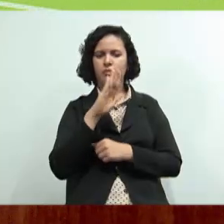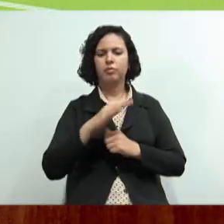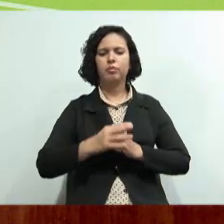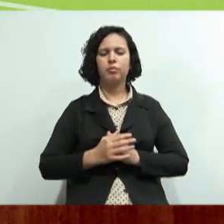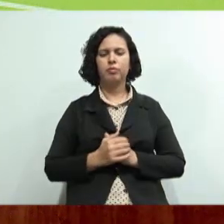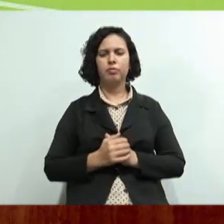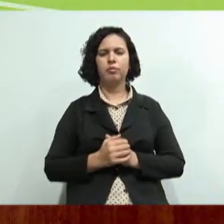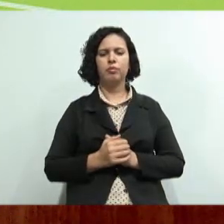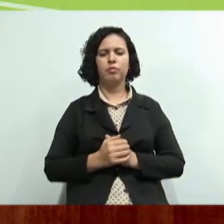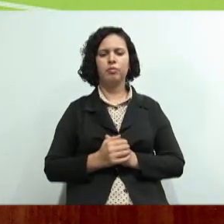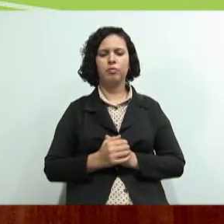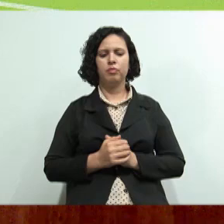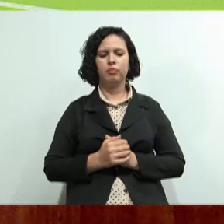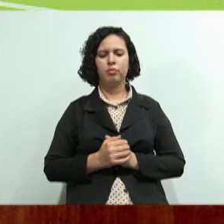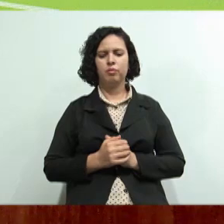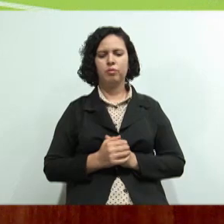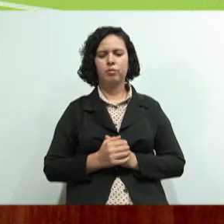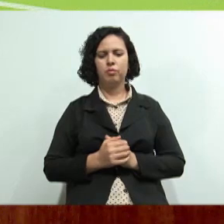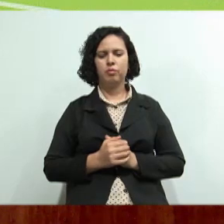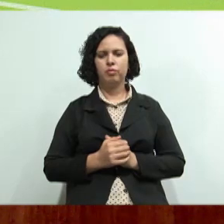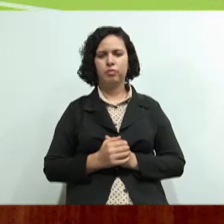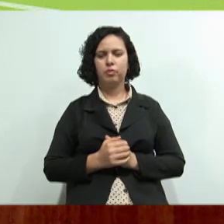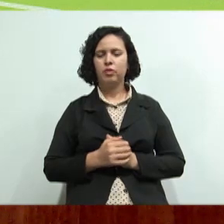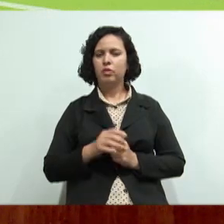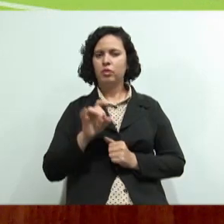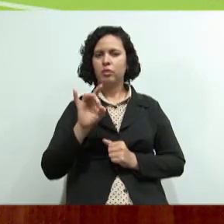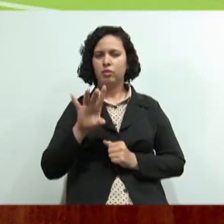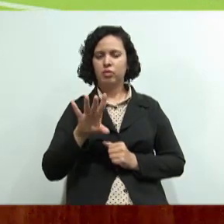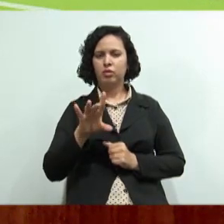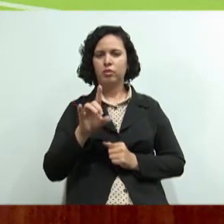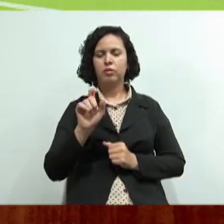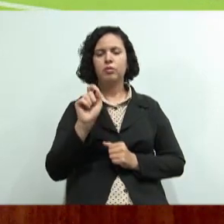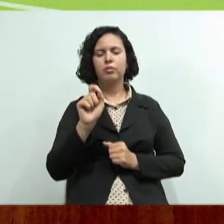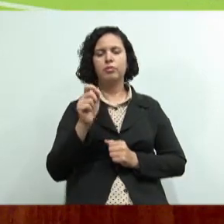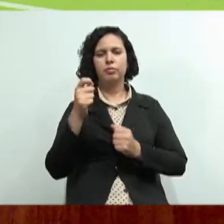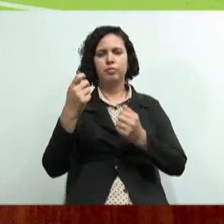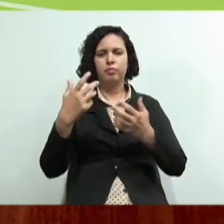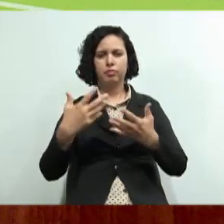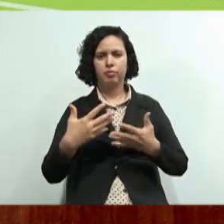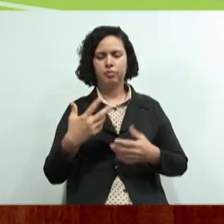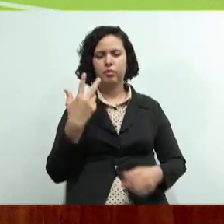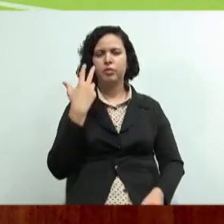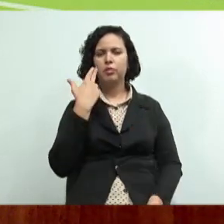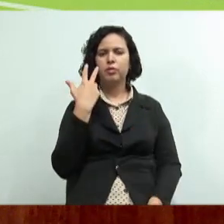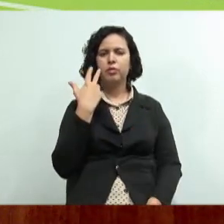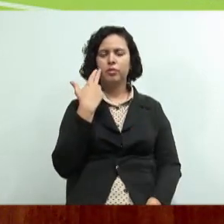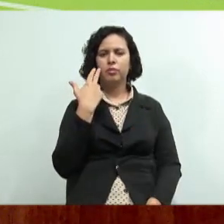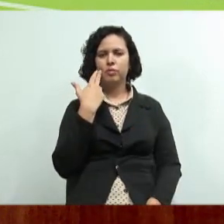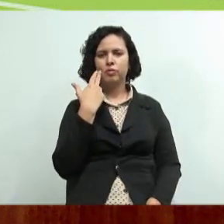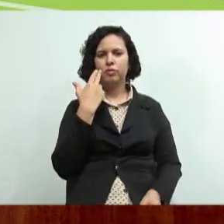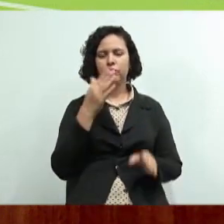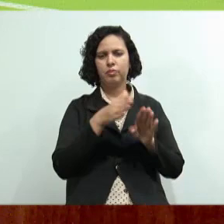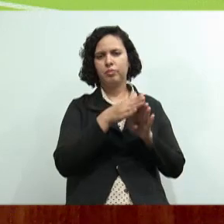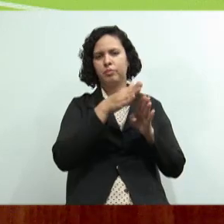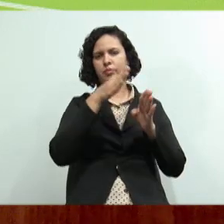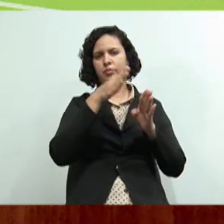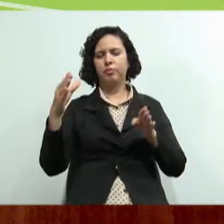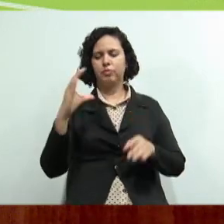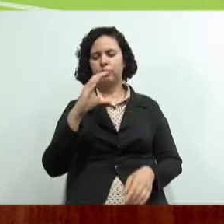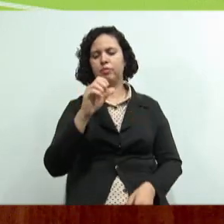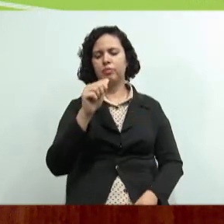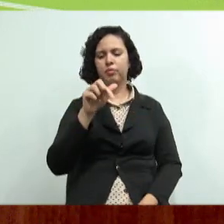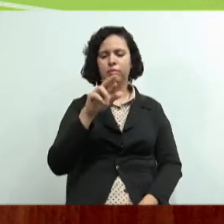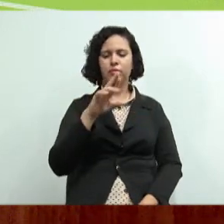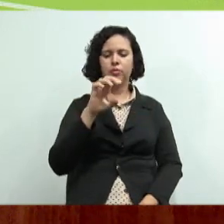observação aqui no que a professora Denise comentou com vocês. Normalmente essa carência está vinculada ao tipo